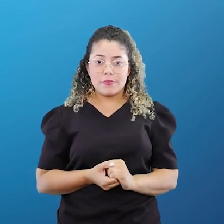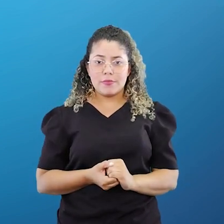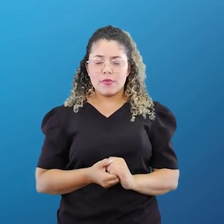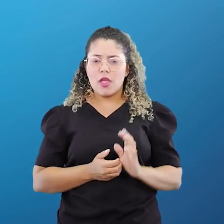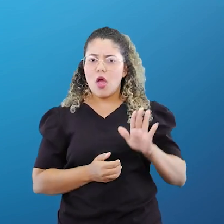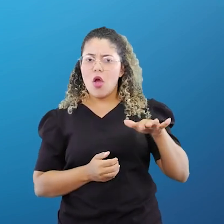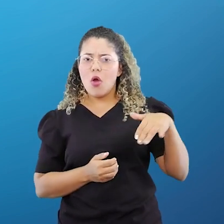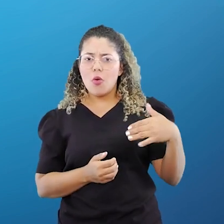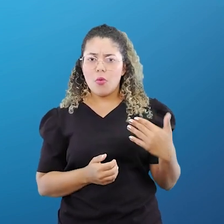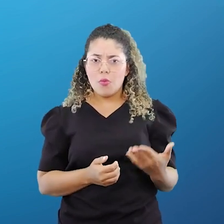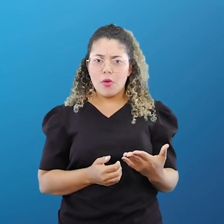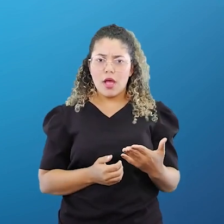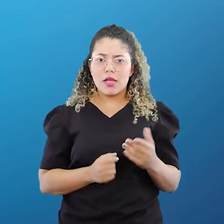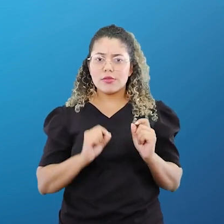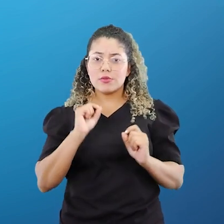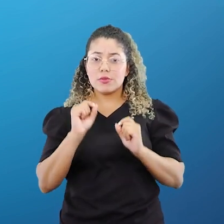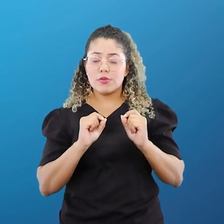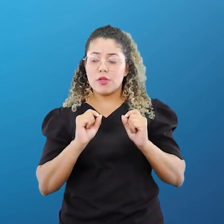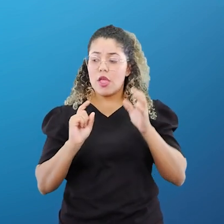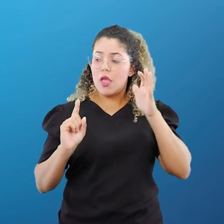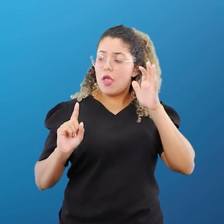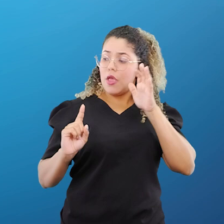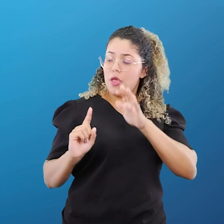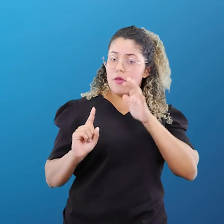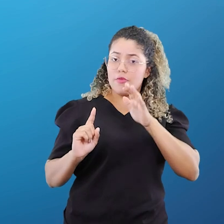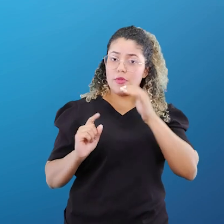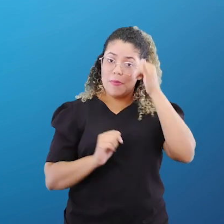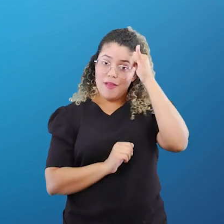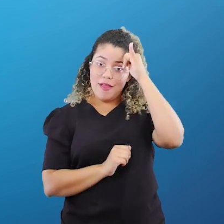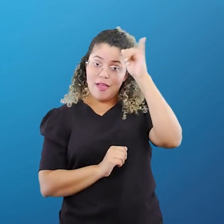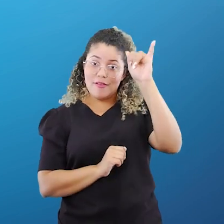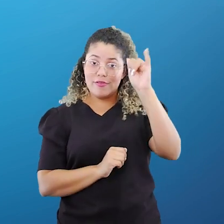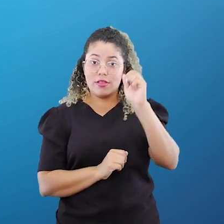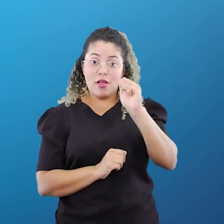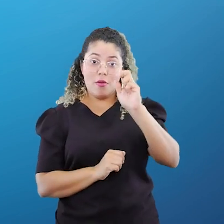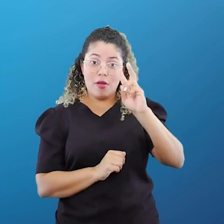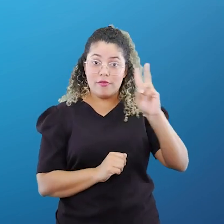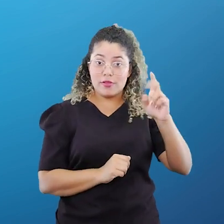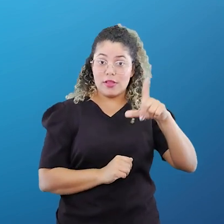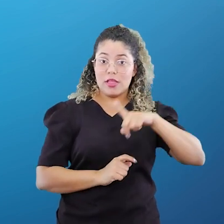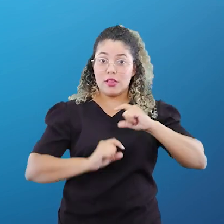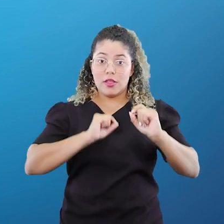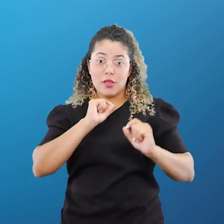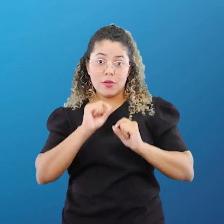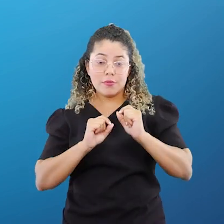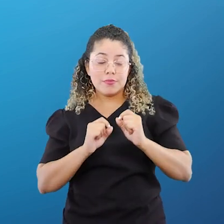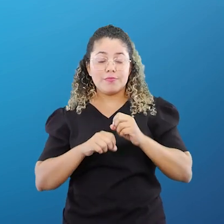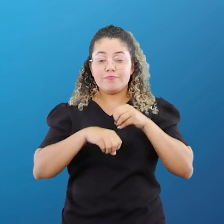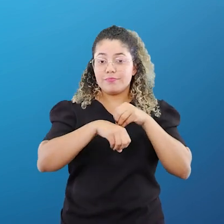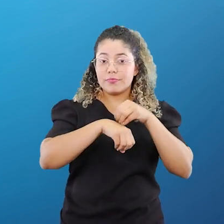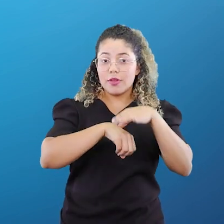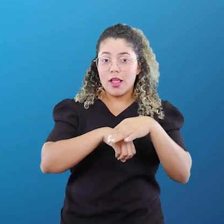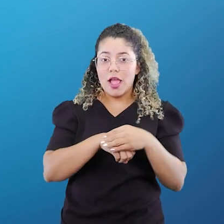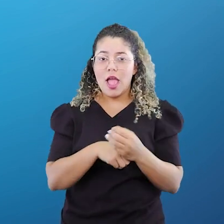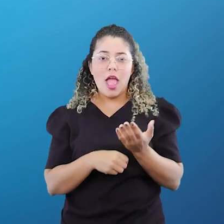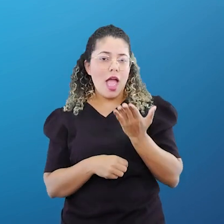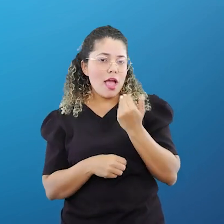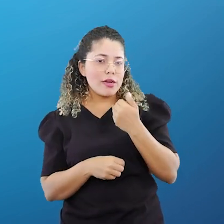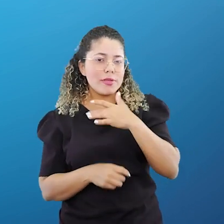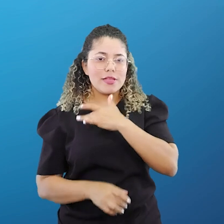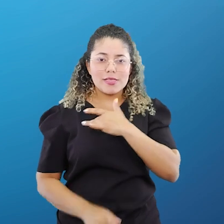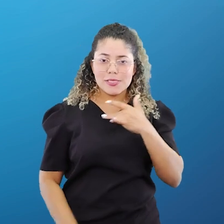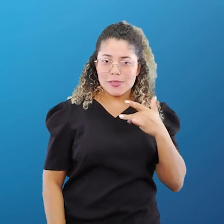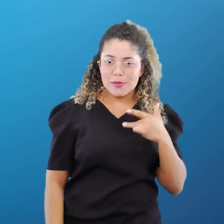Quais são alguns fatores que atuam na prevenção do AVC? Nós temos aqui, como dica, a alimentação